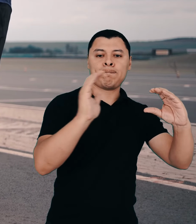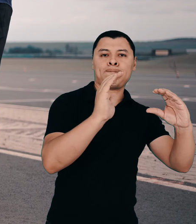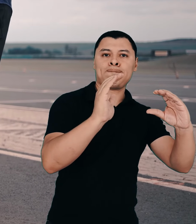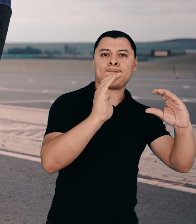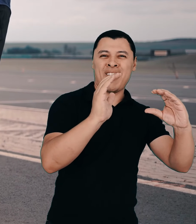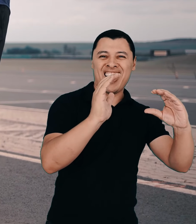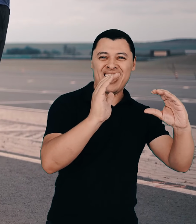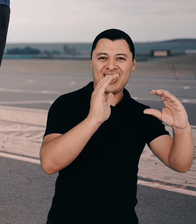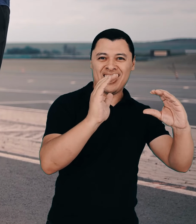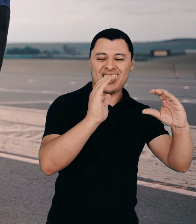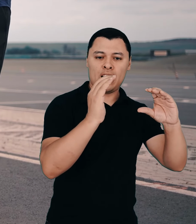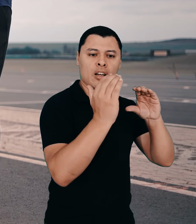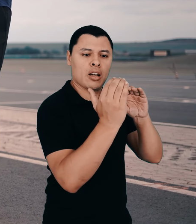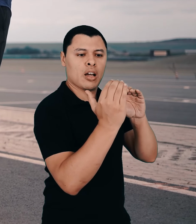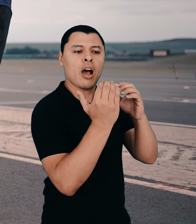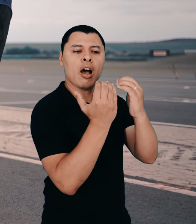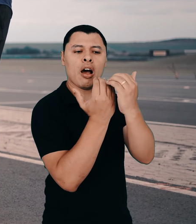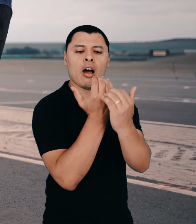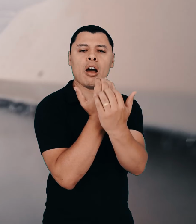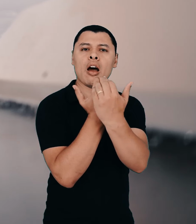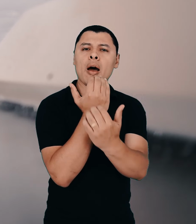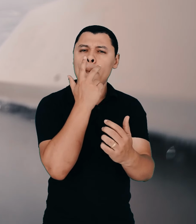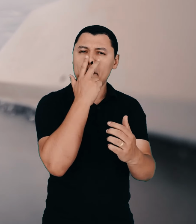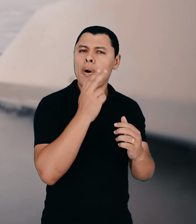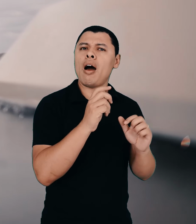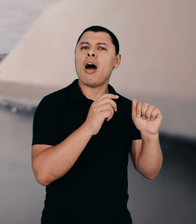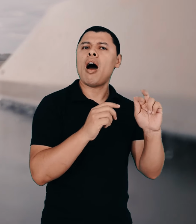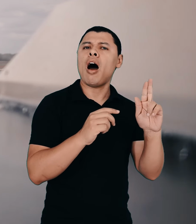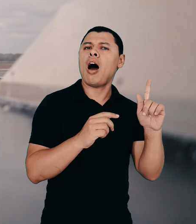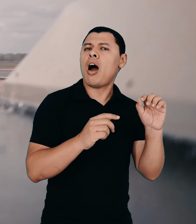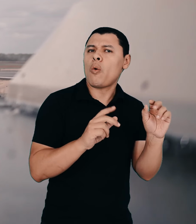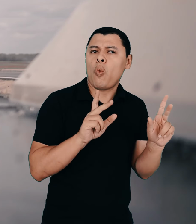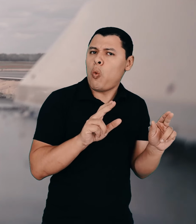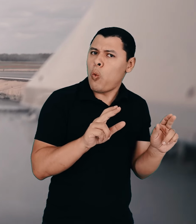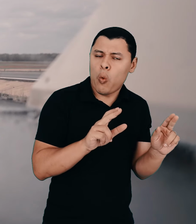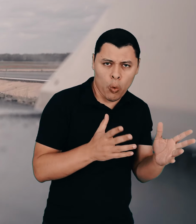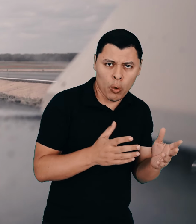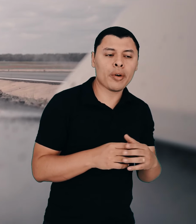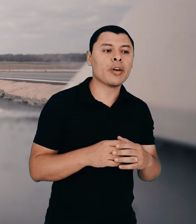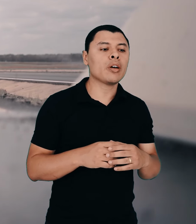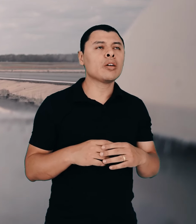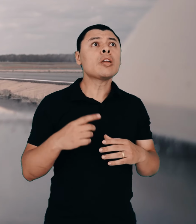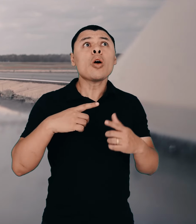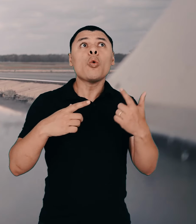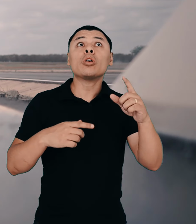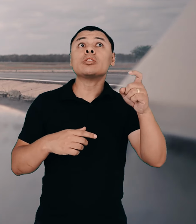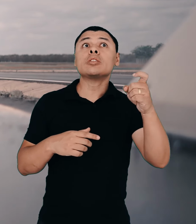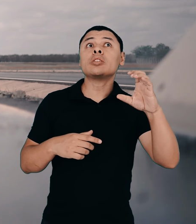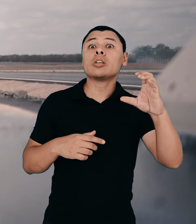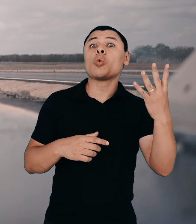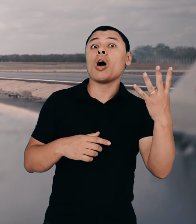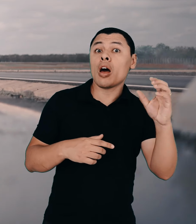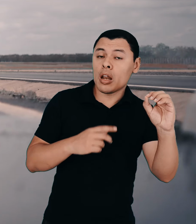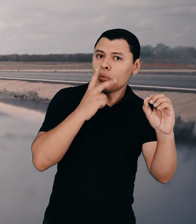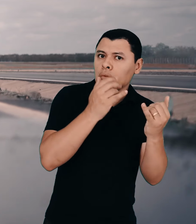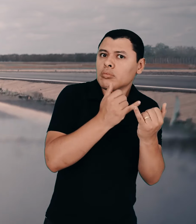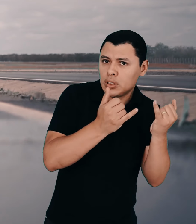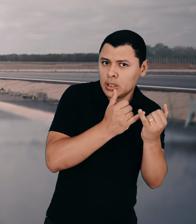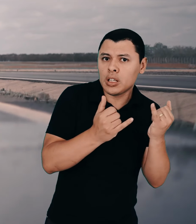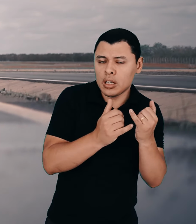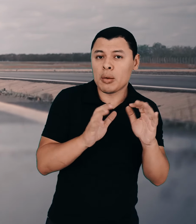aqui a gente tem um balanço muito parecido com o do próprio Argo. Existem SUVs com balanço curto, por exemplo o XC40, mas como você tem um hatch que tem